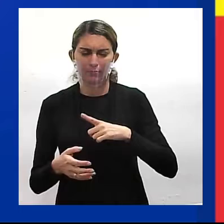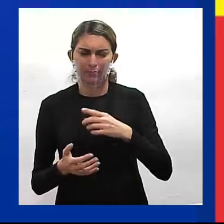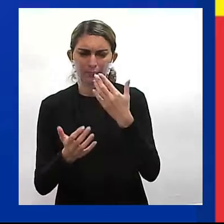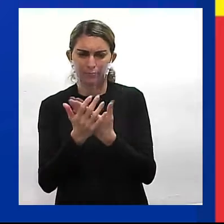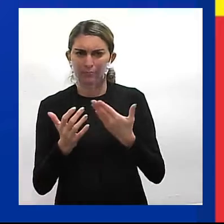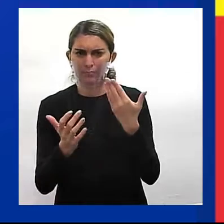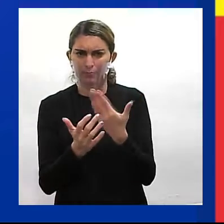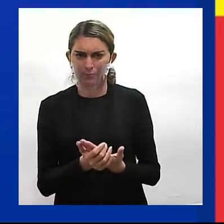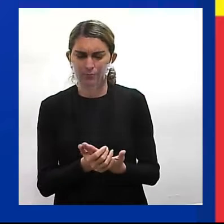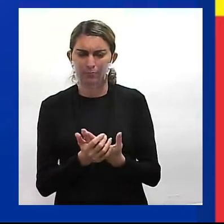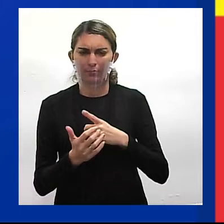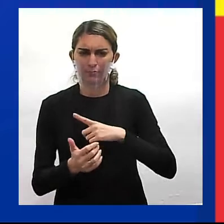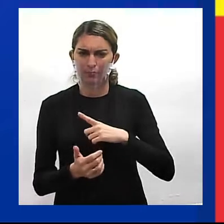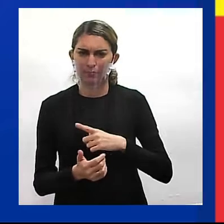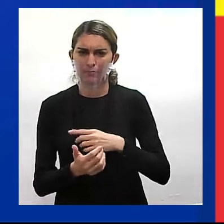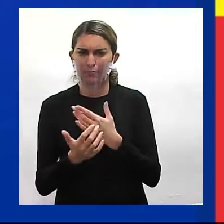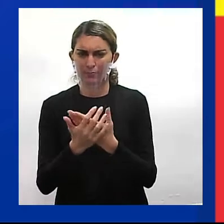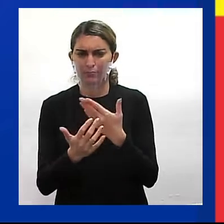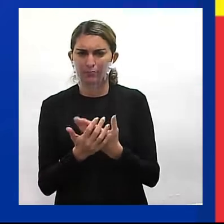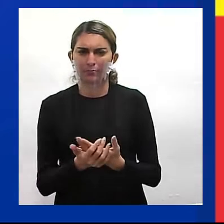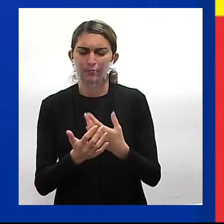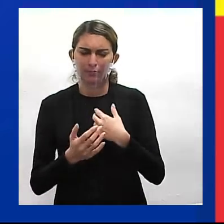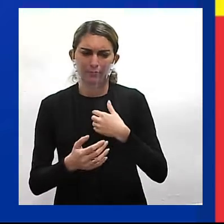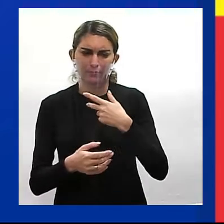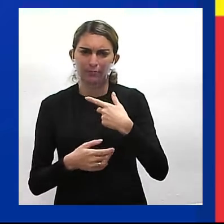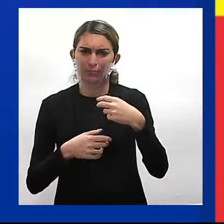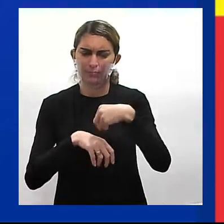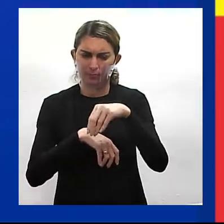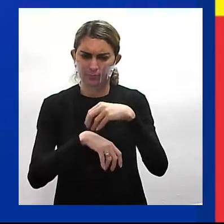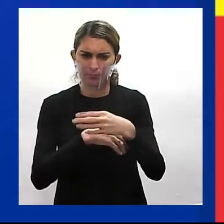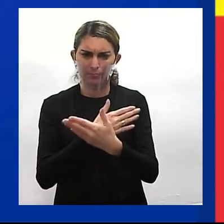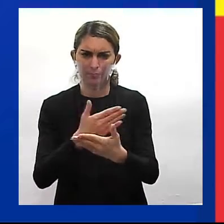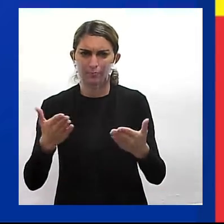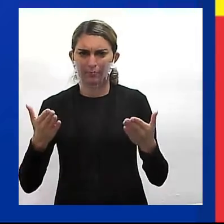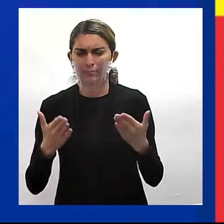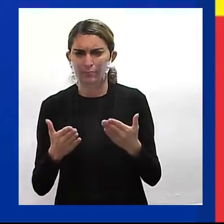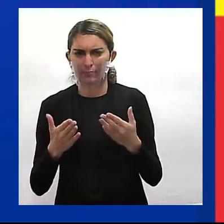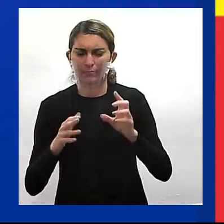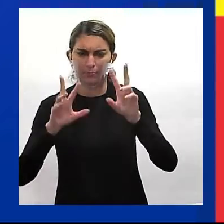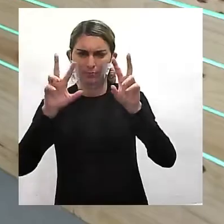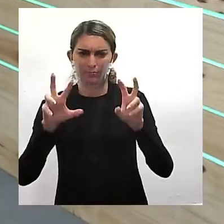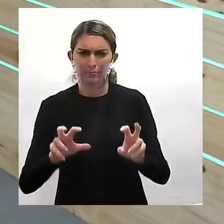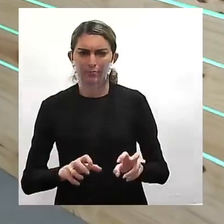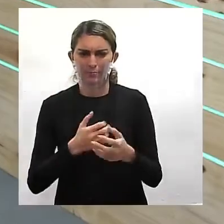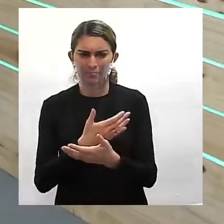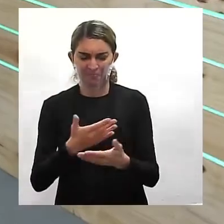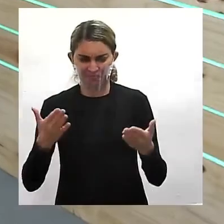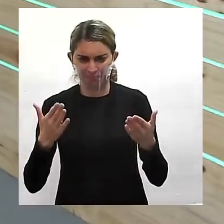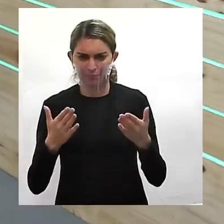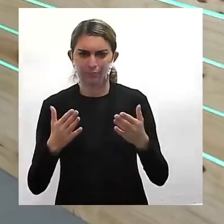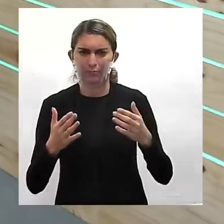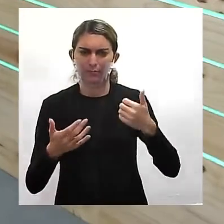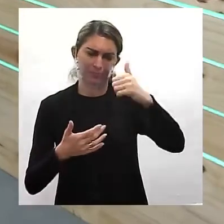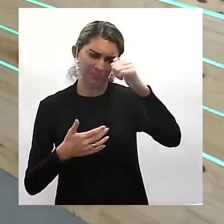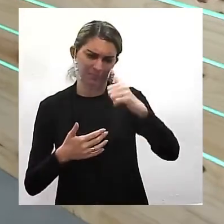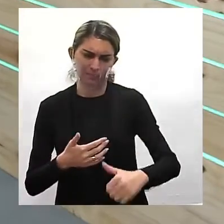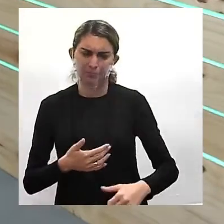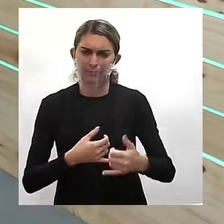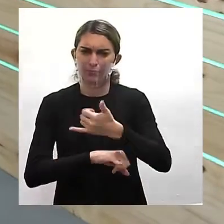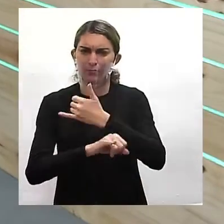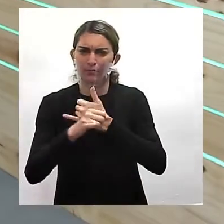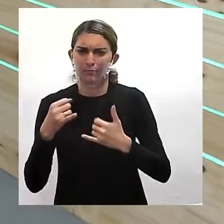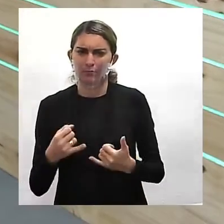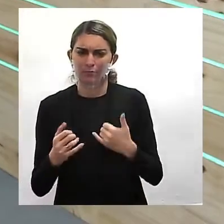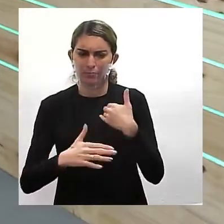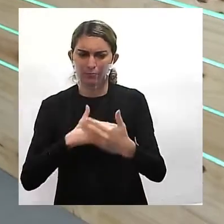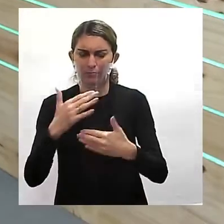aula, já tivemos essa aula, certo? Vai falar, dar uma pinceladinha sobre, como é que se diz, a variação da energia que esse